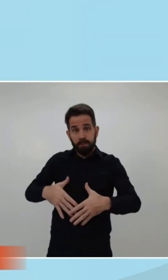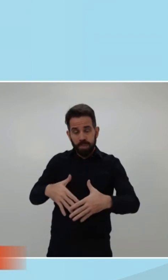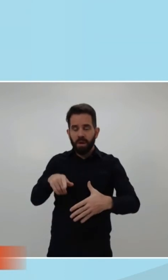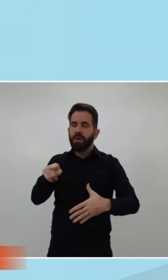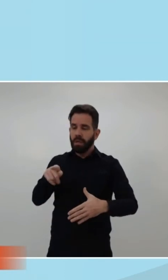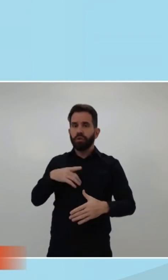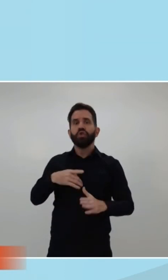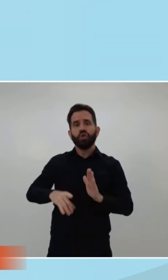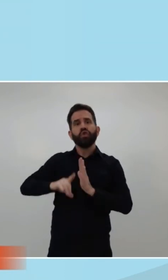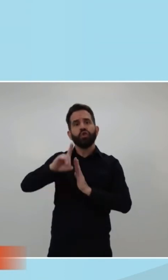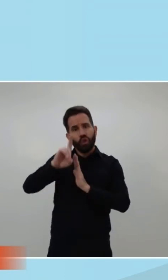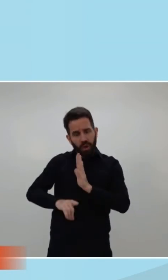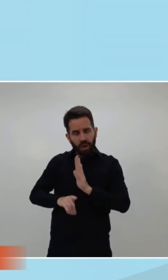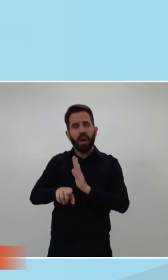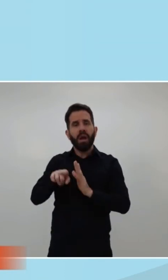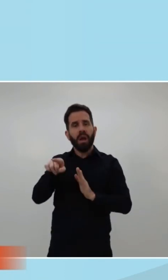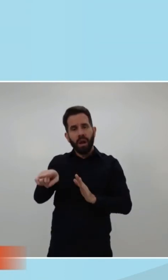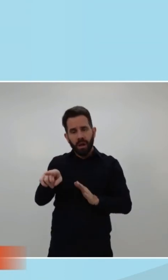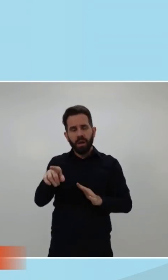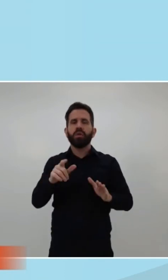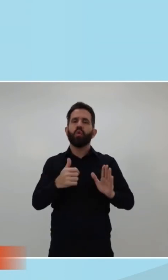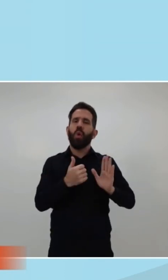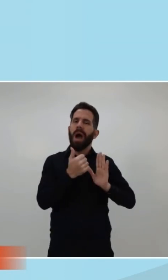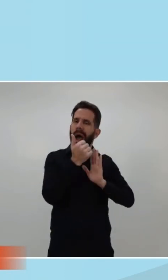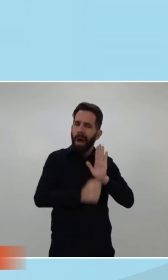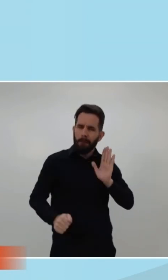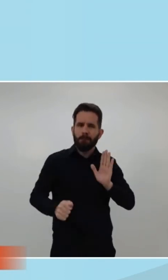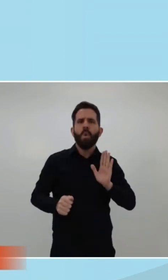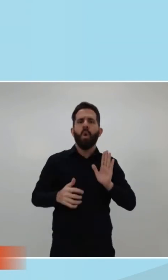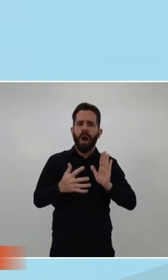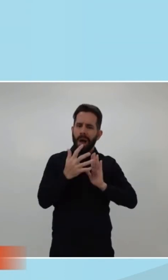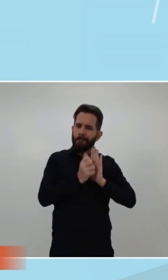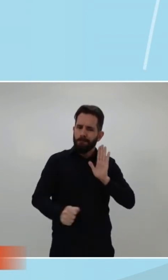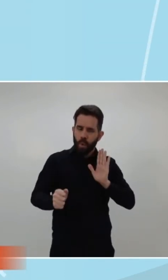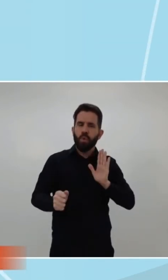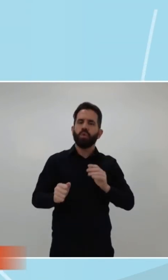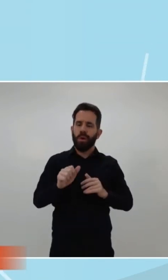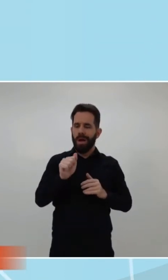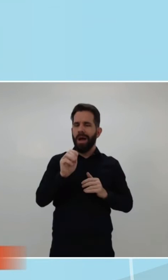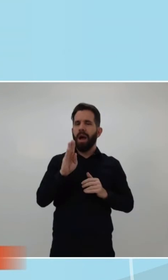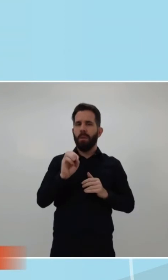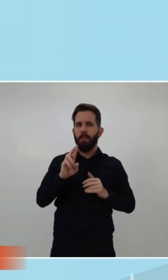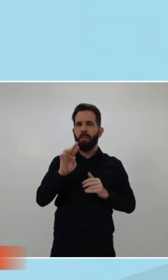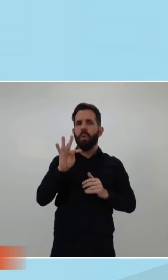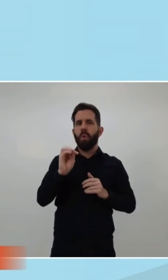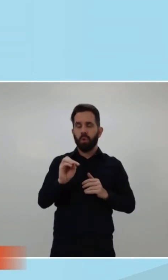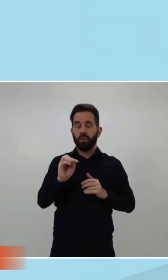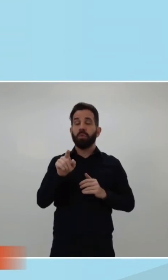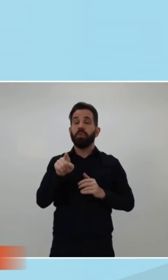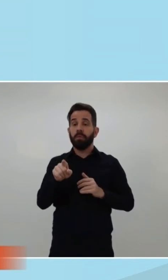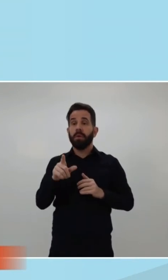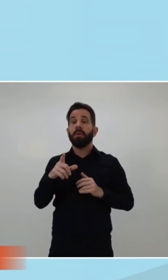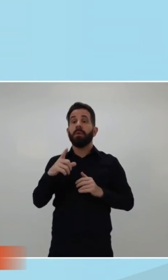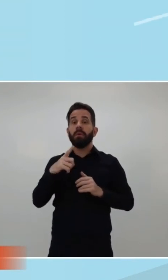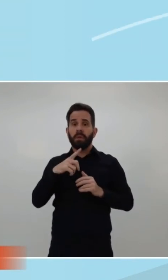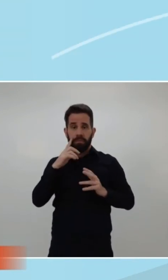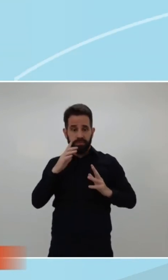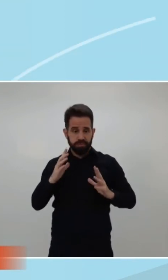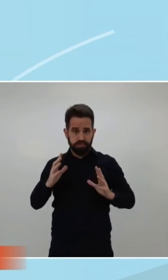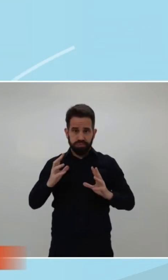realizar o aborto legal. Esse levantamento inclui garotas que engravidaram depois de completar 14 anos, então não é possível